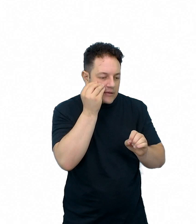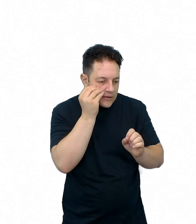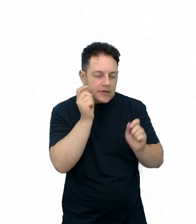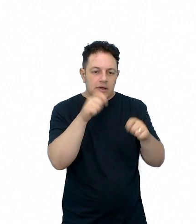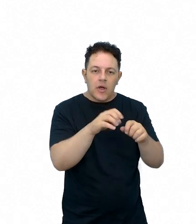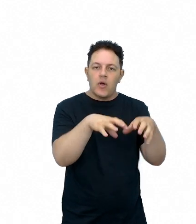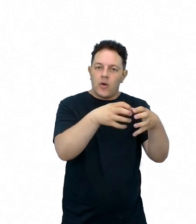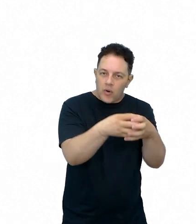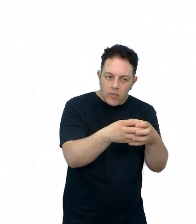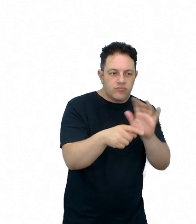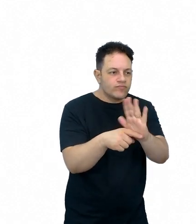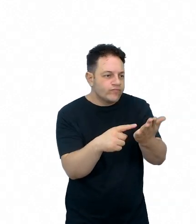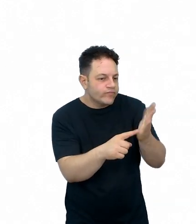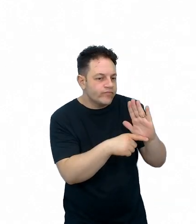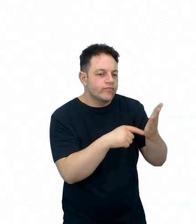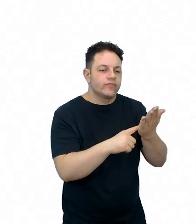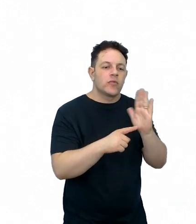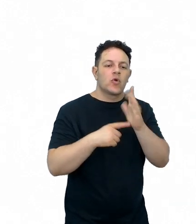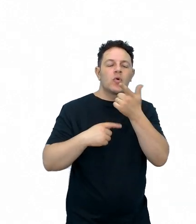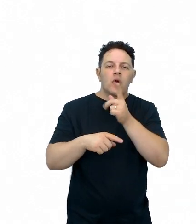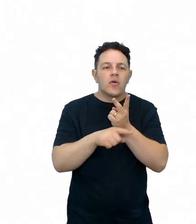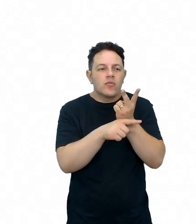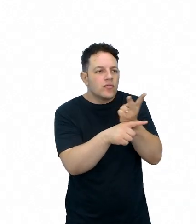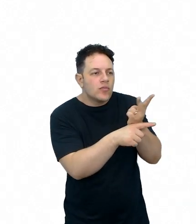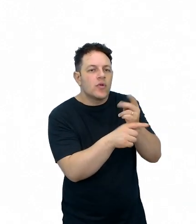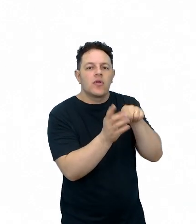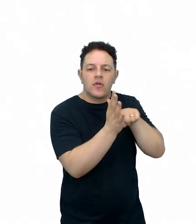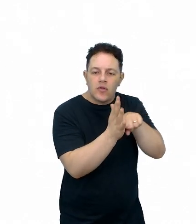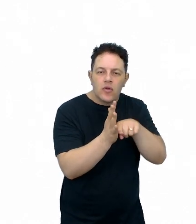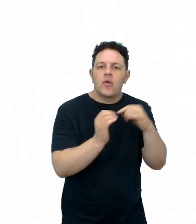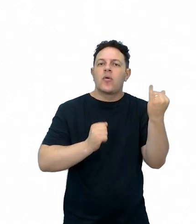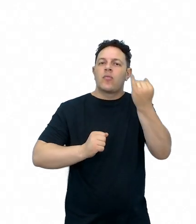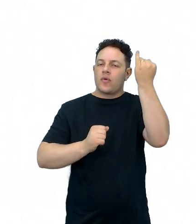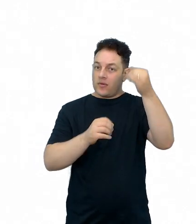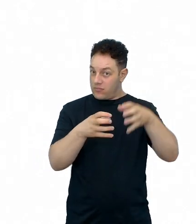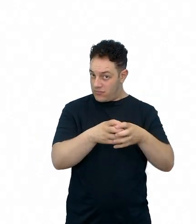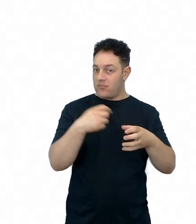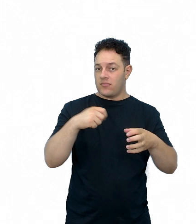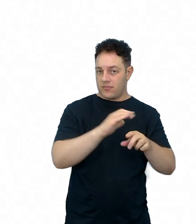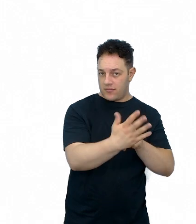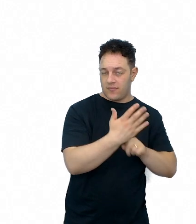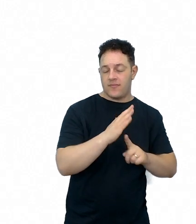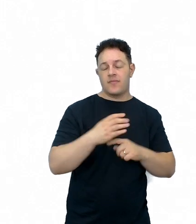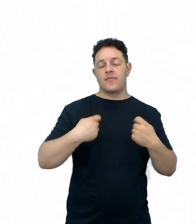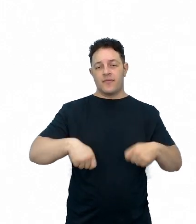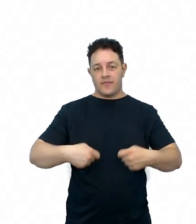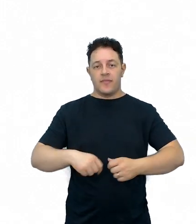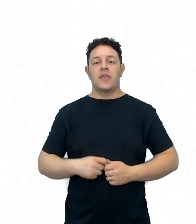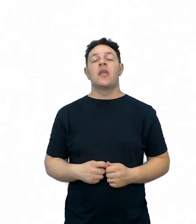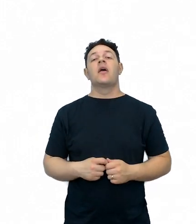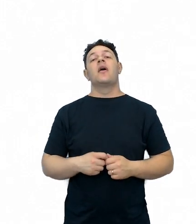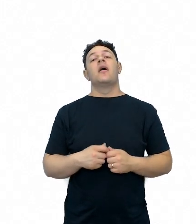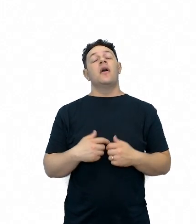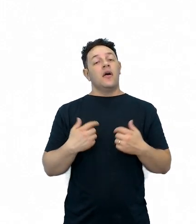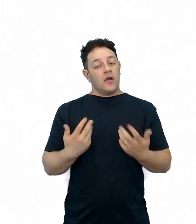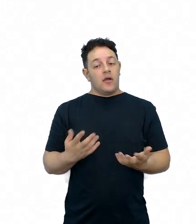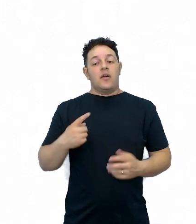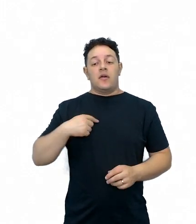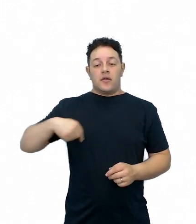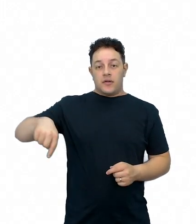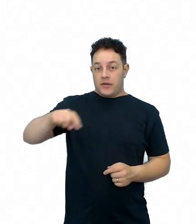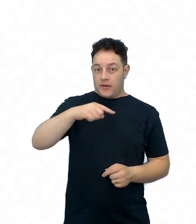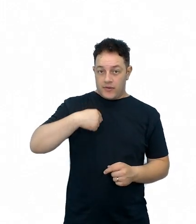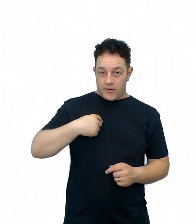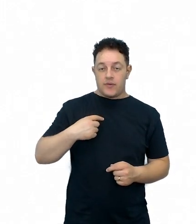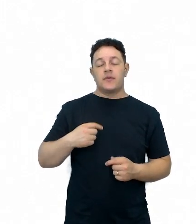em grupo, né? O quanto é importante esse trabalho em grupo, o quanto demanda o trabalho em grupo. Então, aí a gente